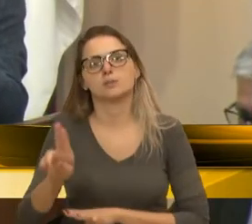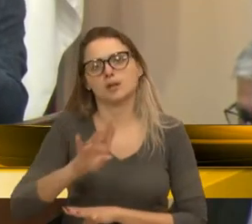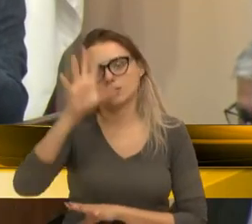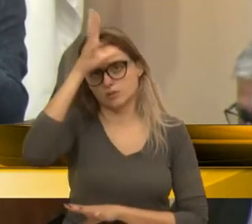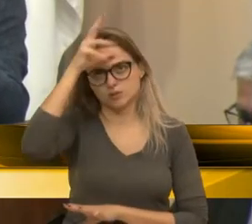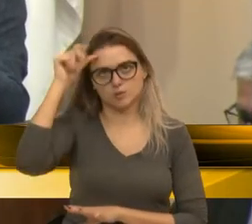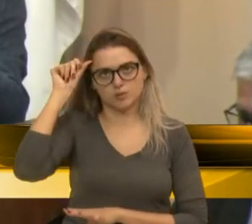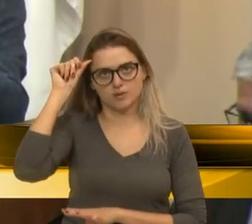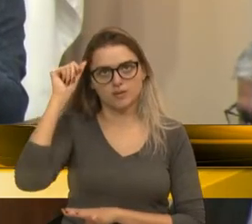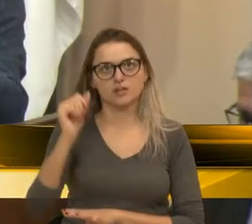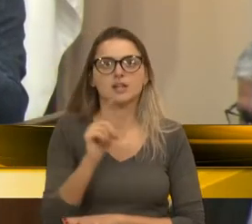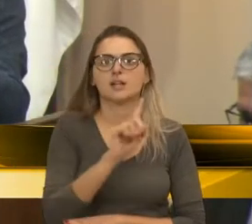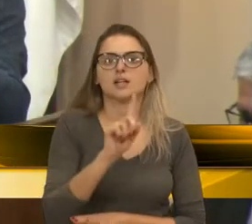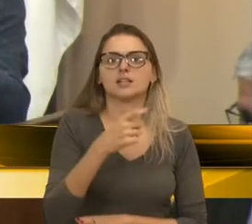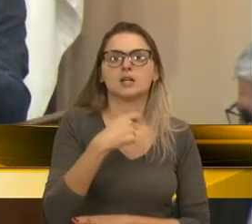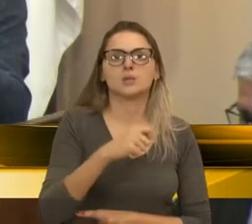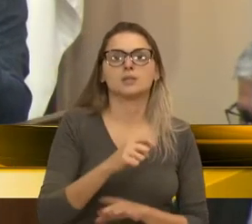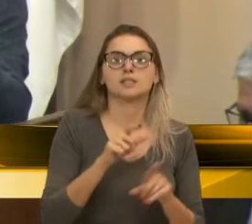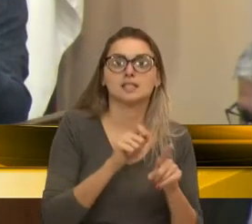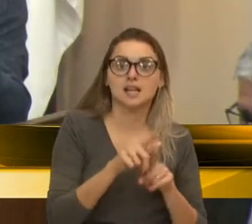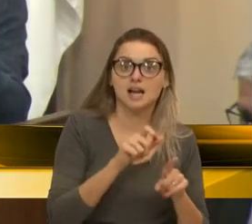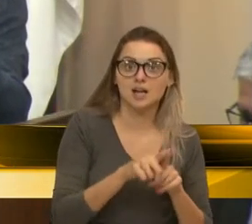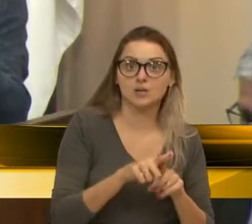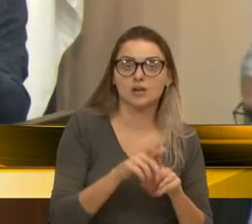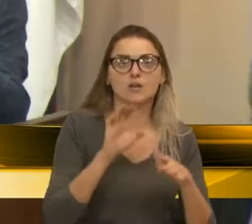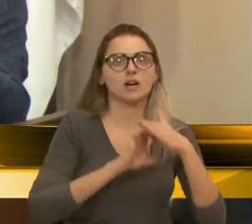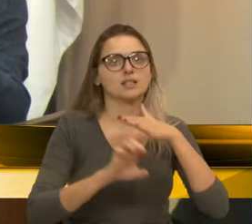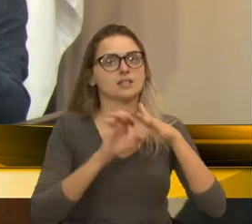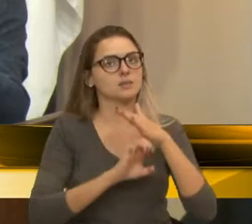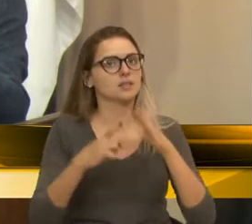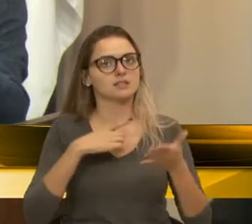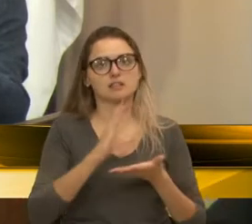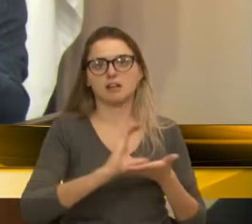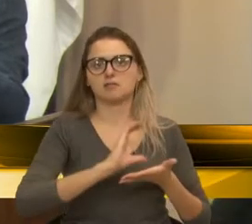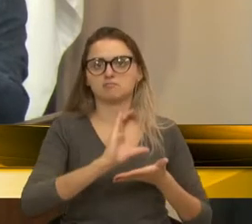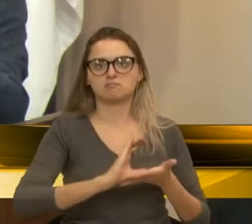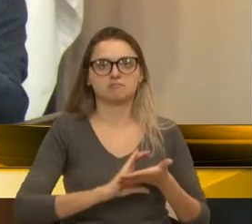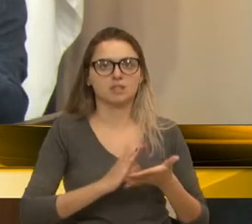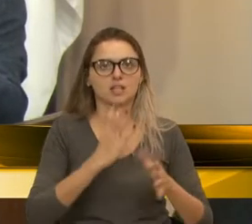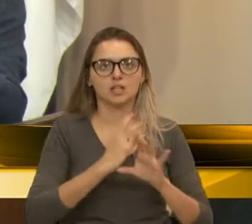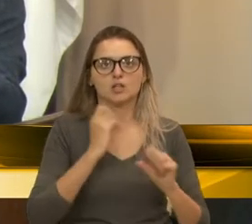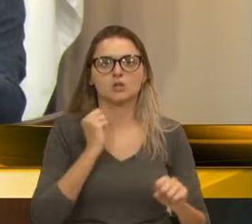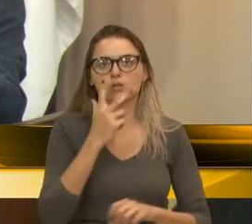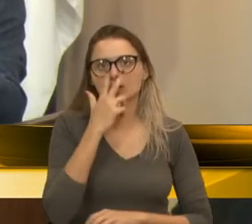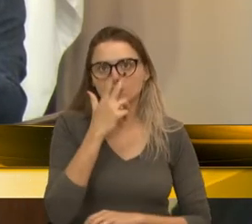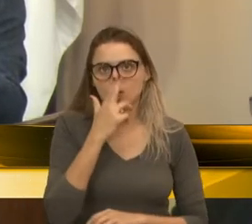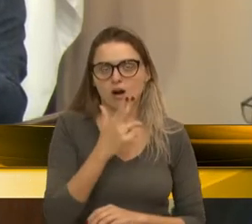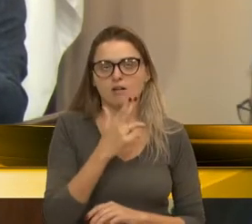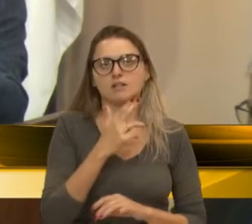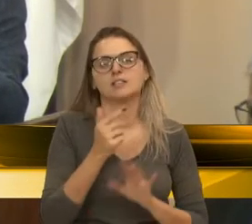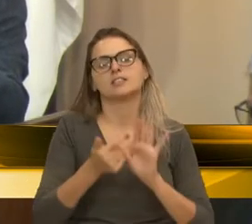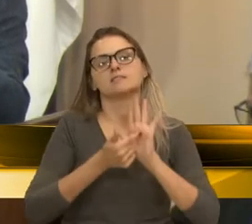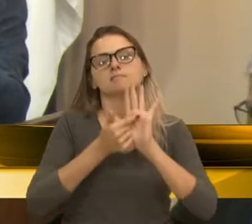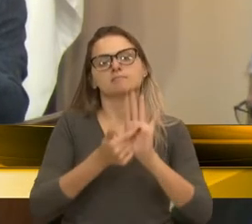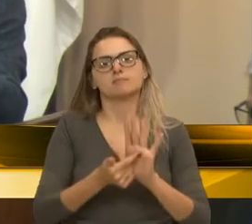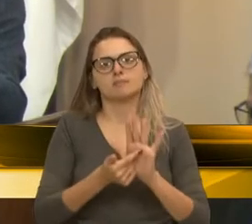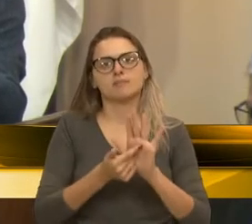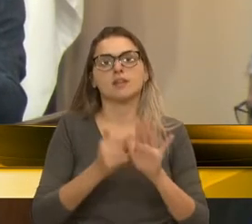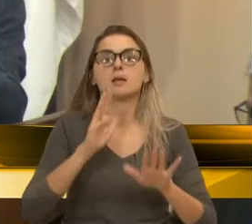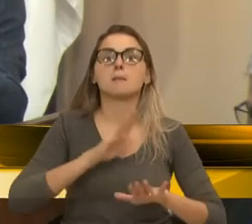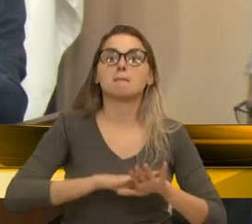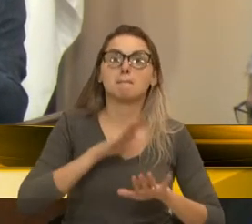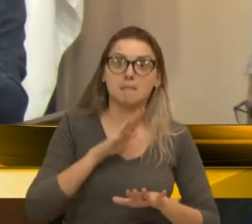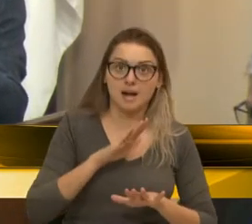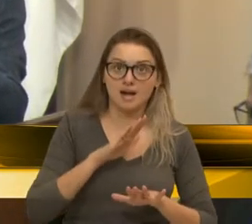é, sem a necessidade de locomoção, as empresas recebem seguramente o valor mencionado à disposição e mais